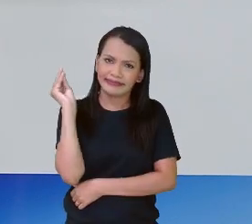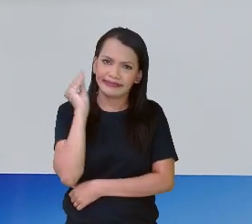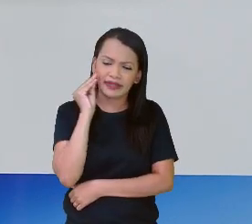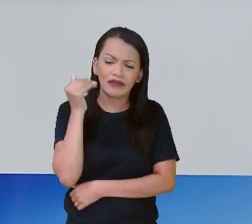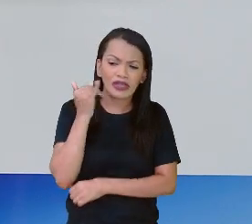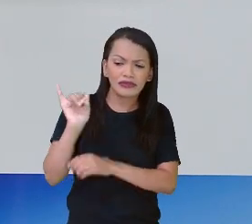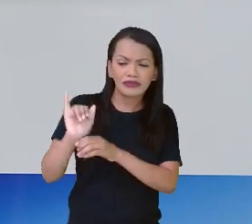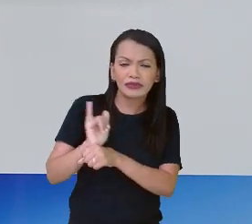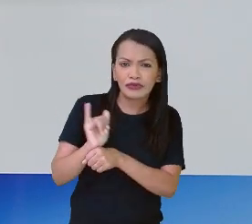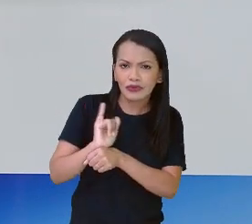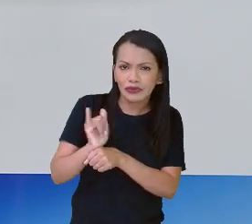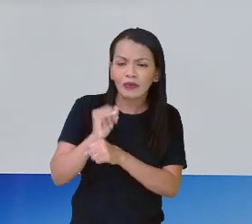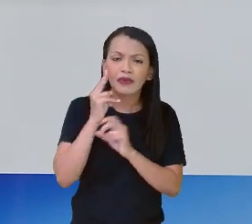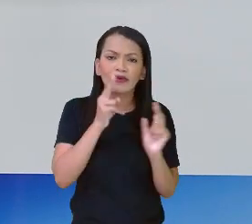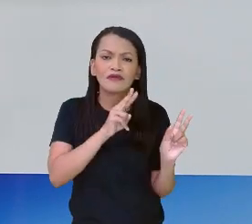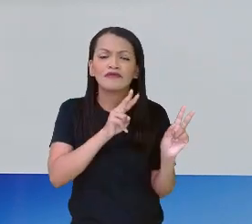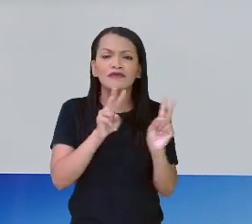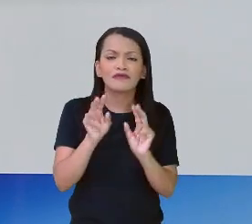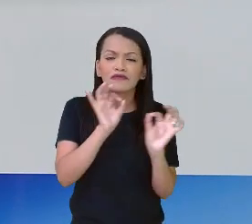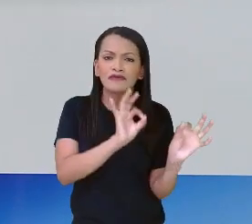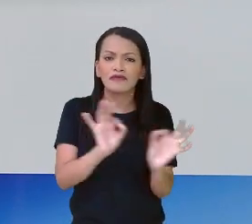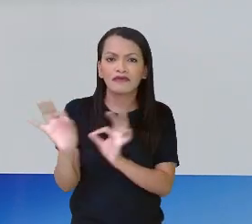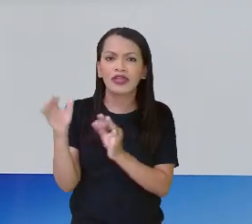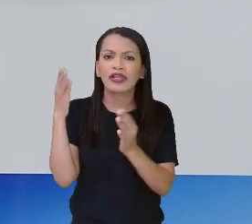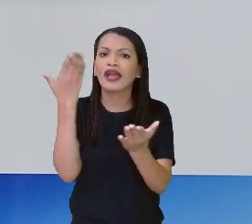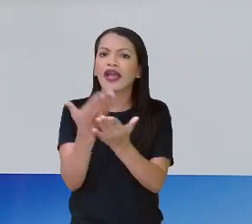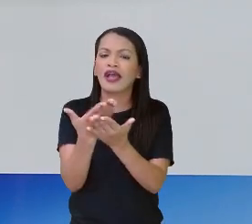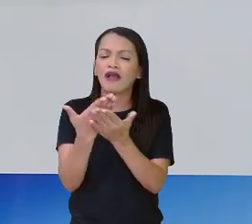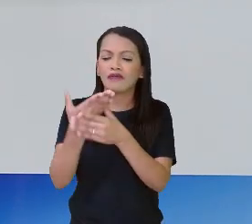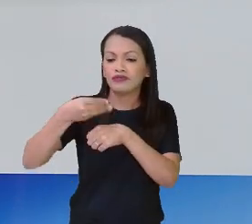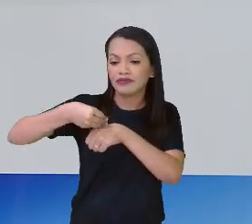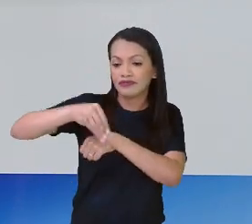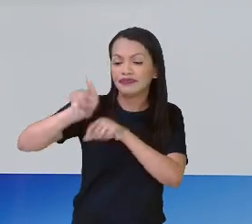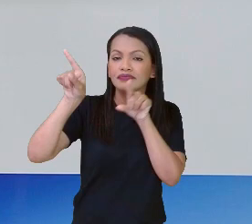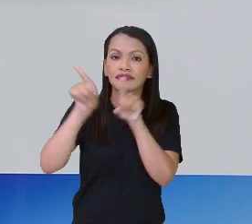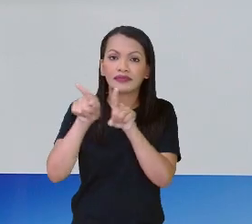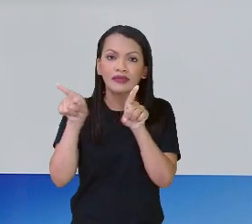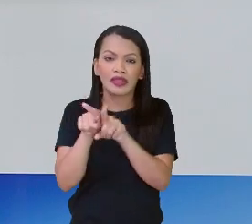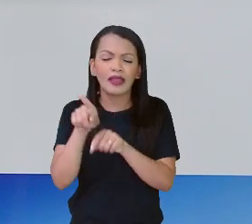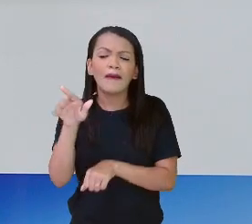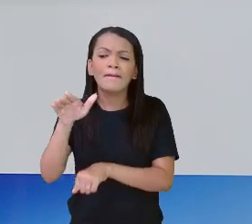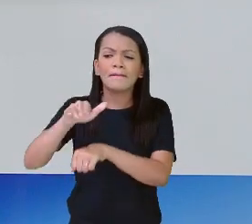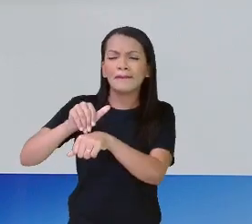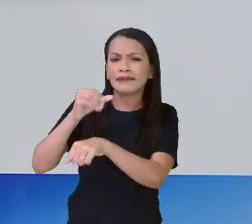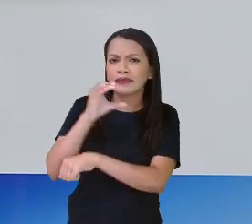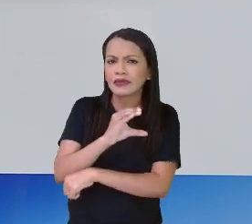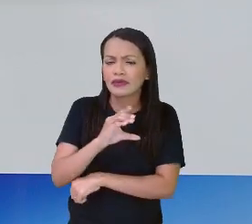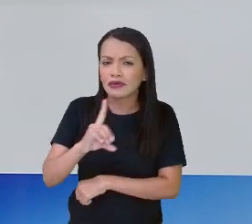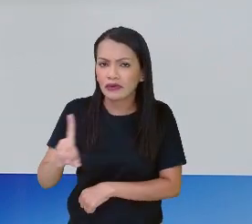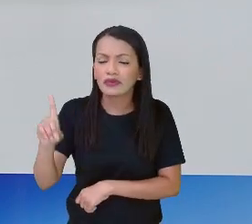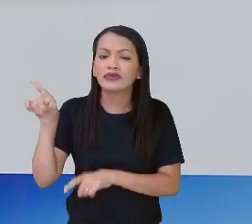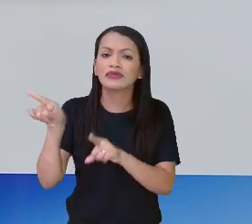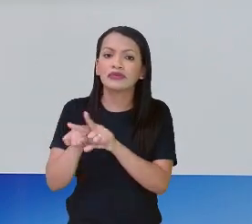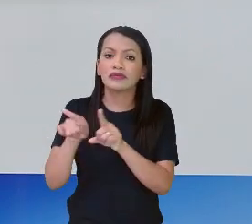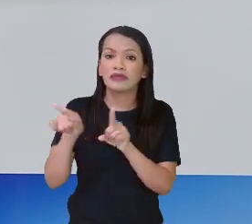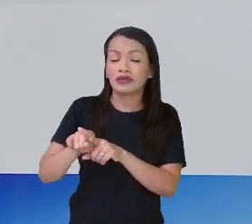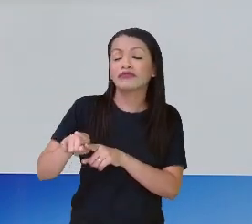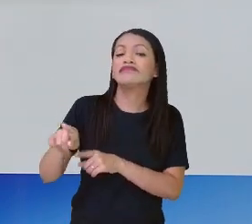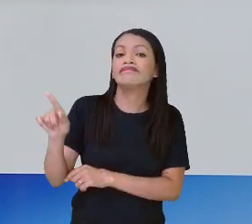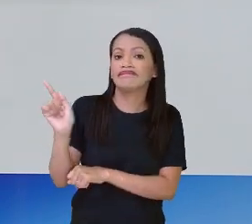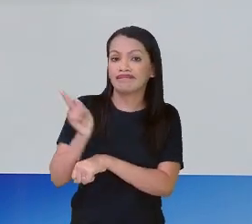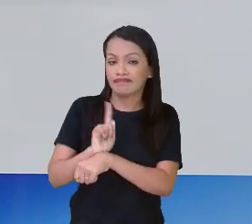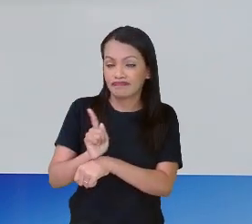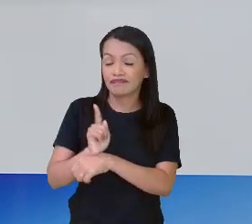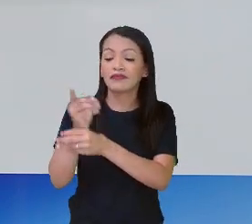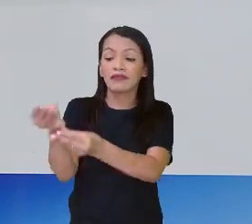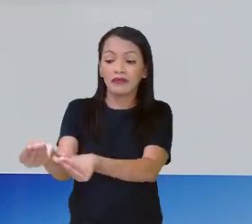lá no YouTube, rever a nossa aula, ver as dicas e quem sabe, e como eu disse, você tenta aí, fala com tua coordenadora, com tua gestora, manda para cá os teus